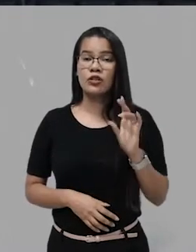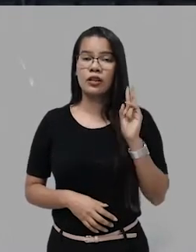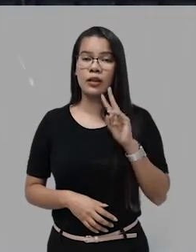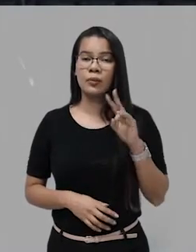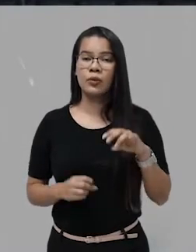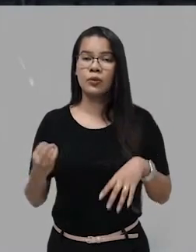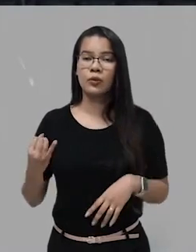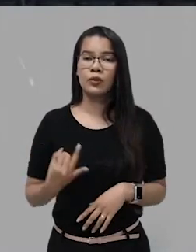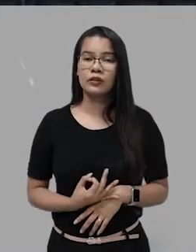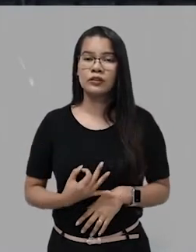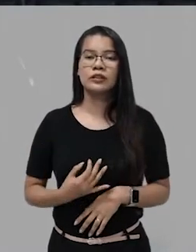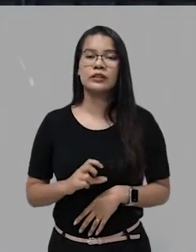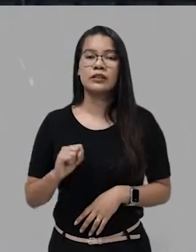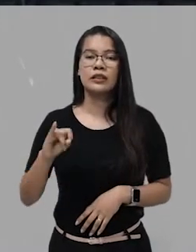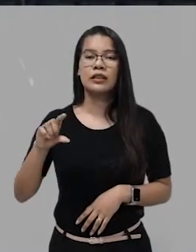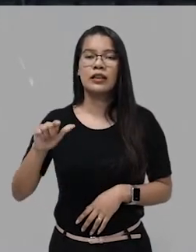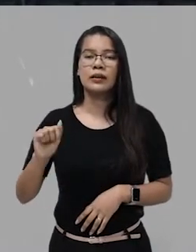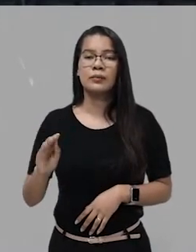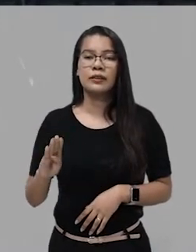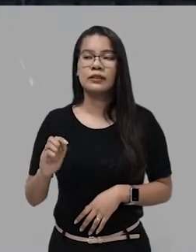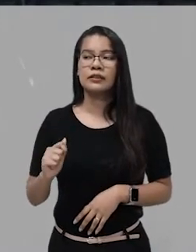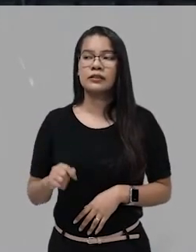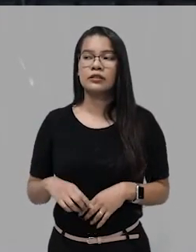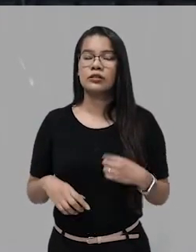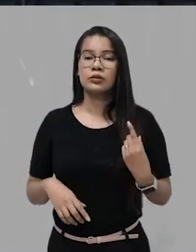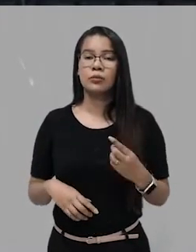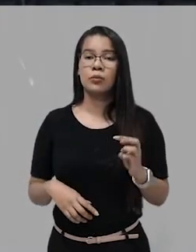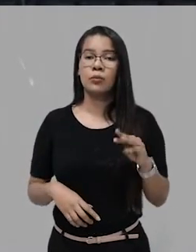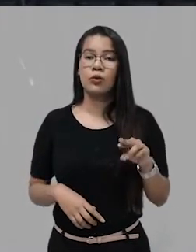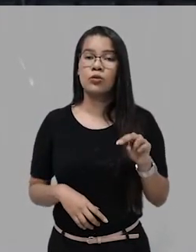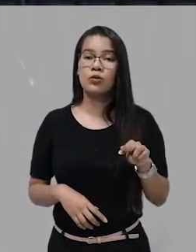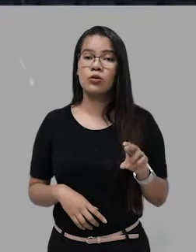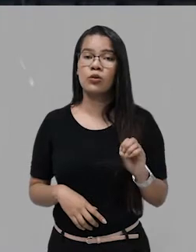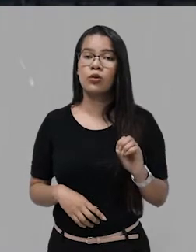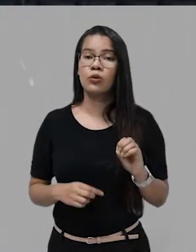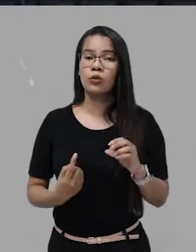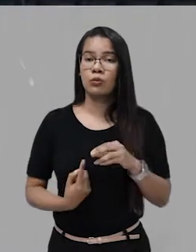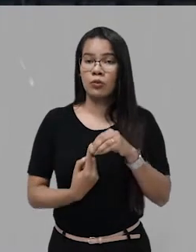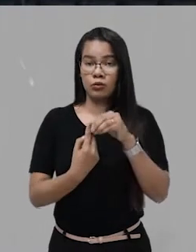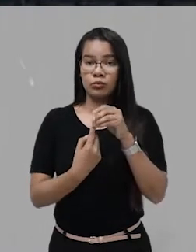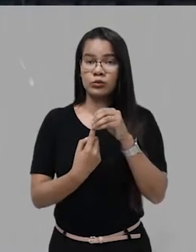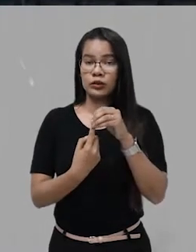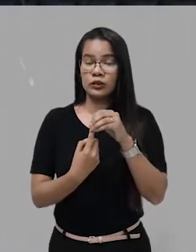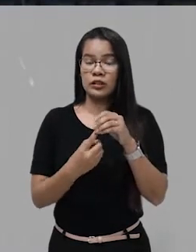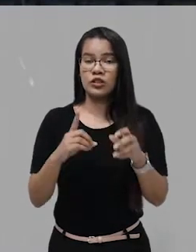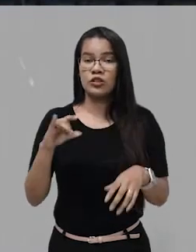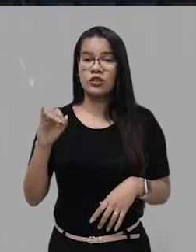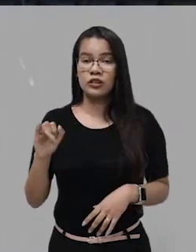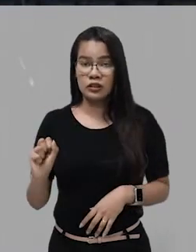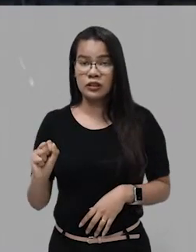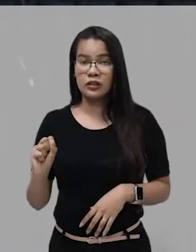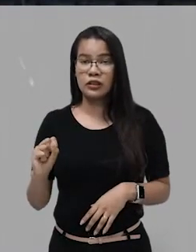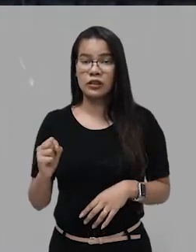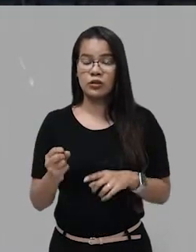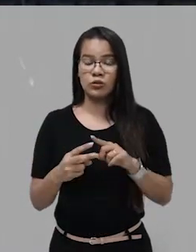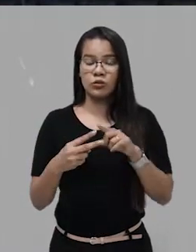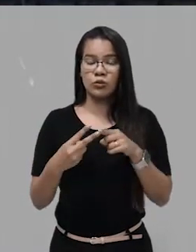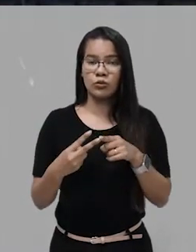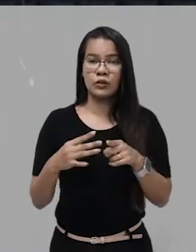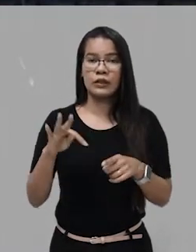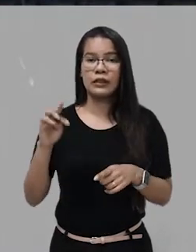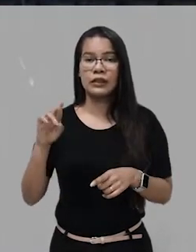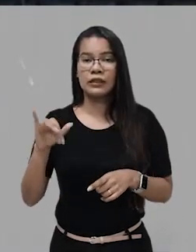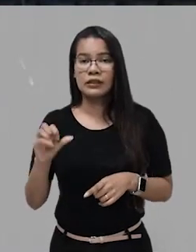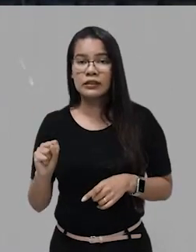à quantidade de sílaba. Monossílaba, quando nós temos apenas uma sílaba. Dissílaba, quando nós temos duas. Trissílaba, quando nós